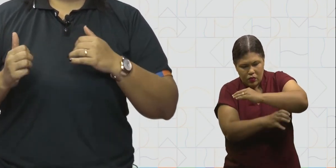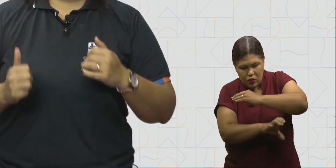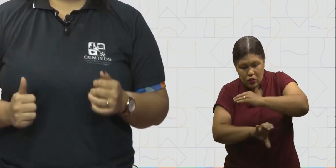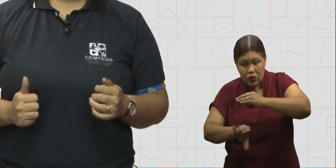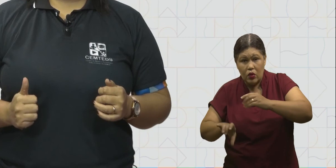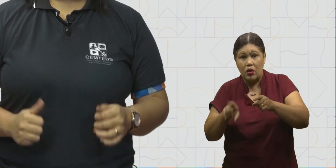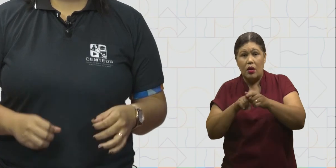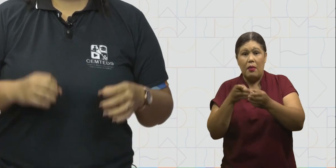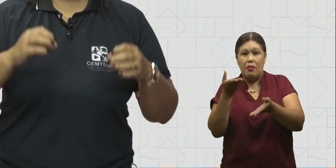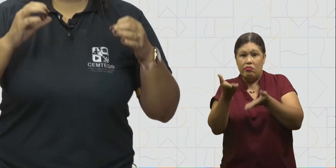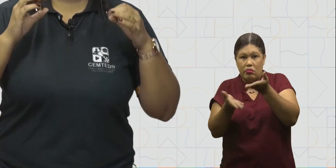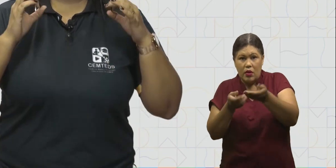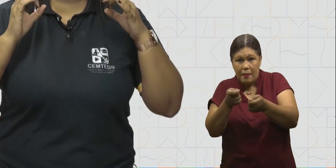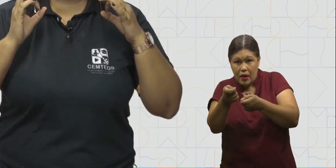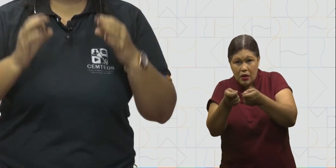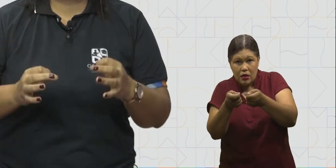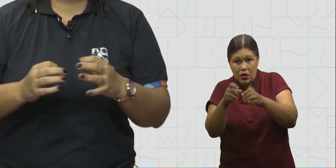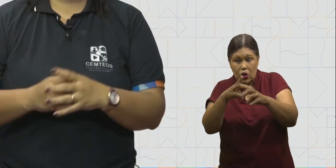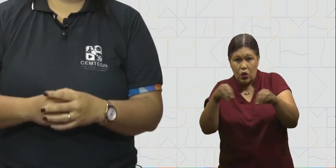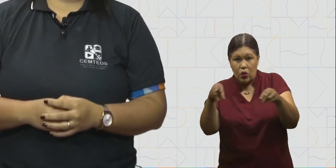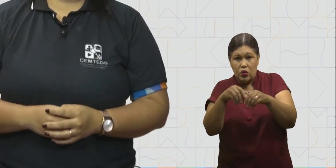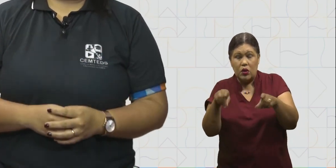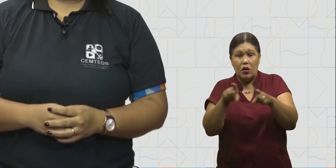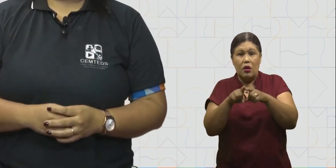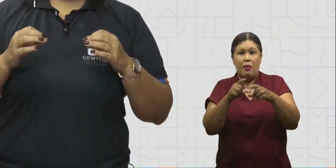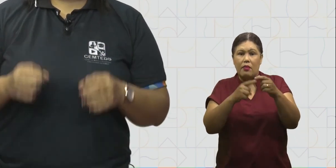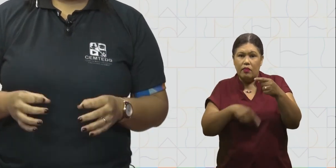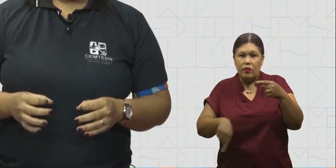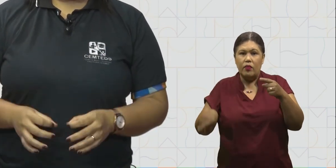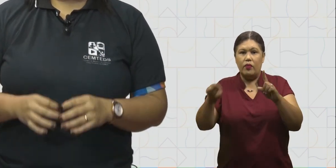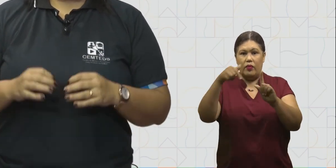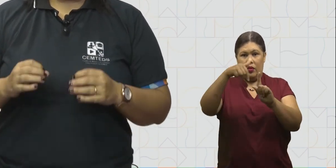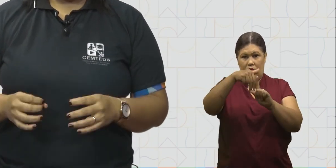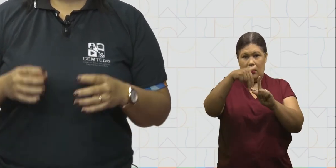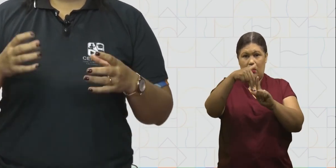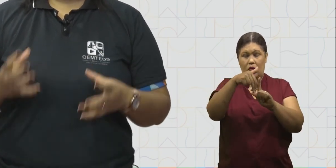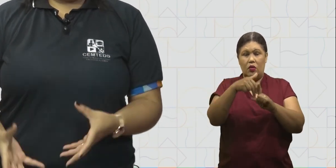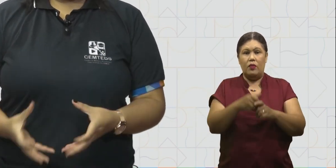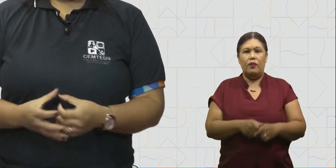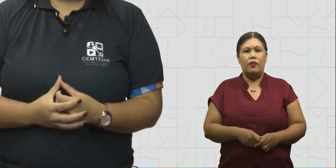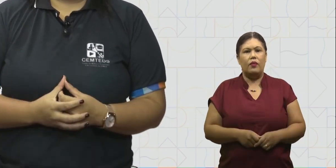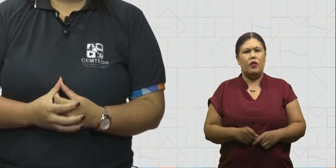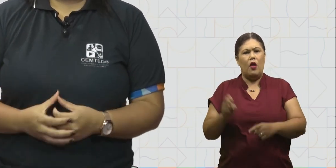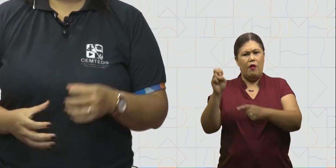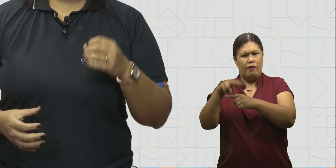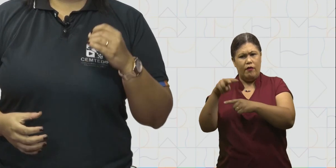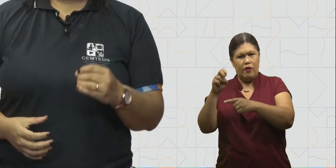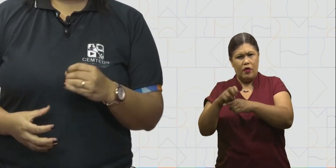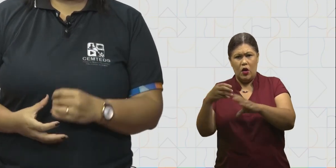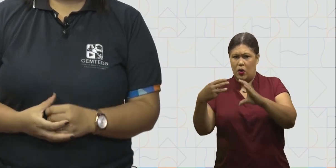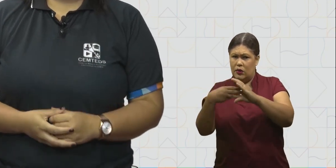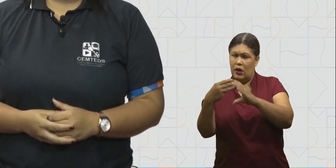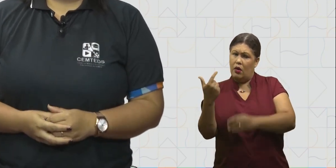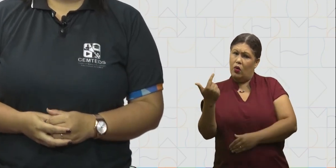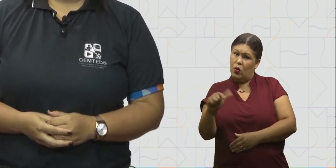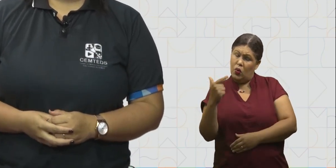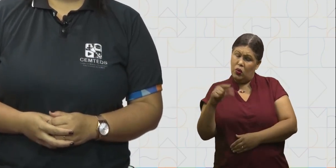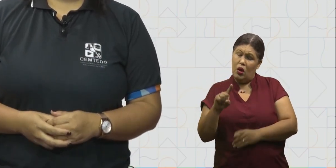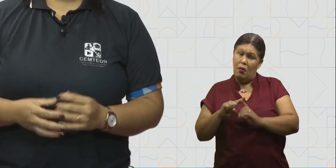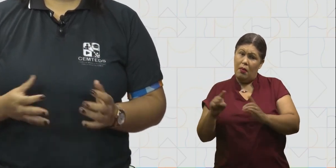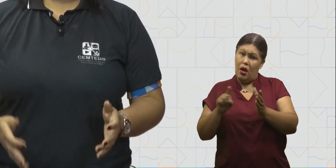da qualidade do solo e até no ciclo do nitrogênio. Os vírus não possuem células, sendo considerados por